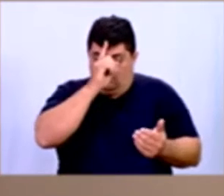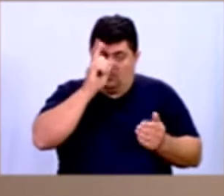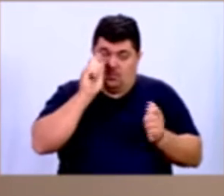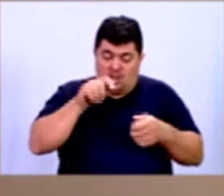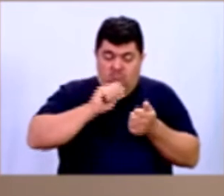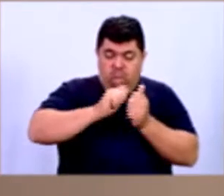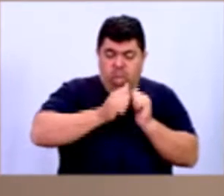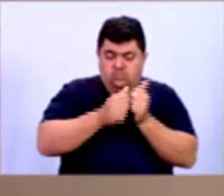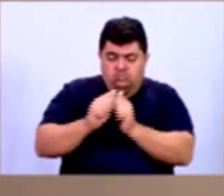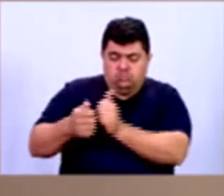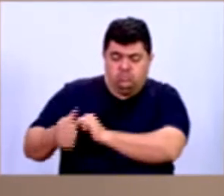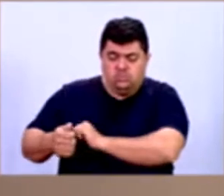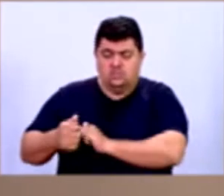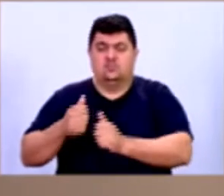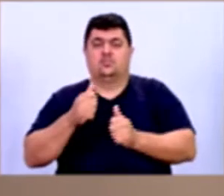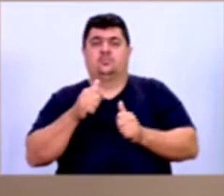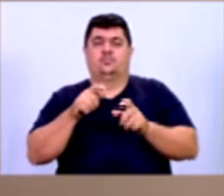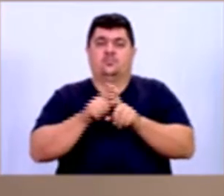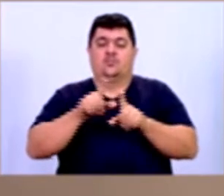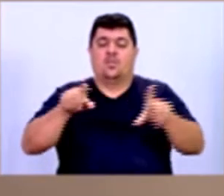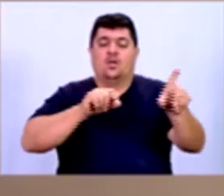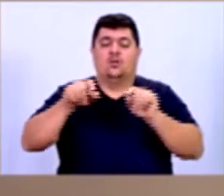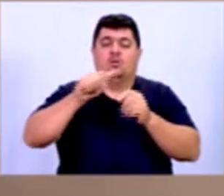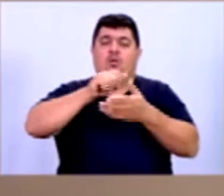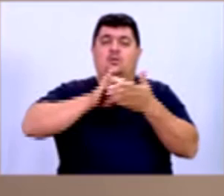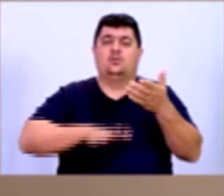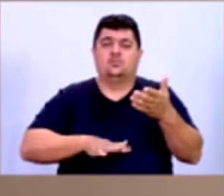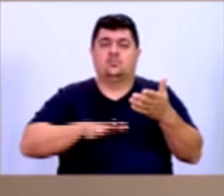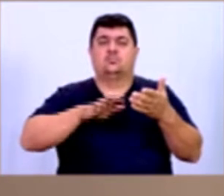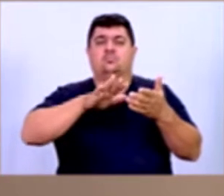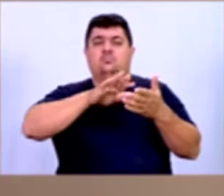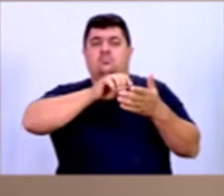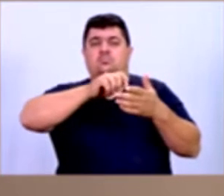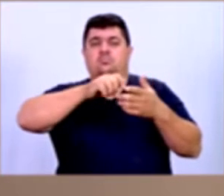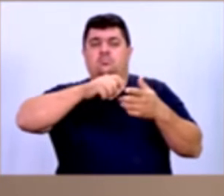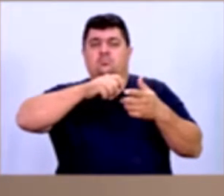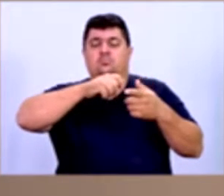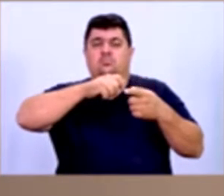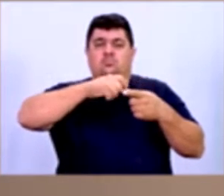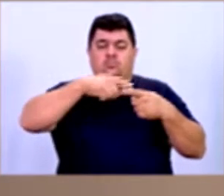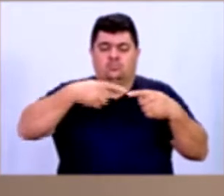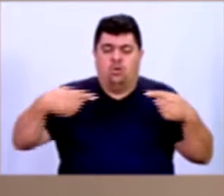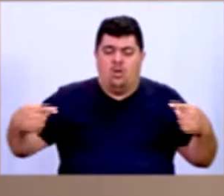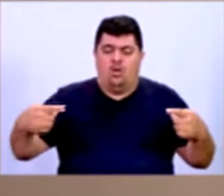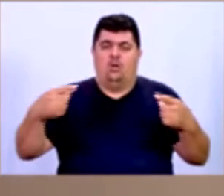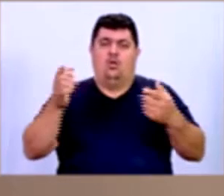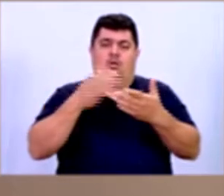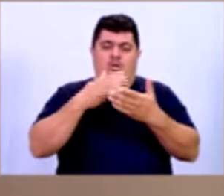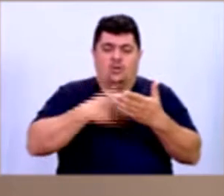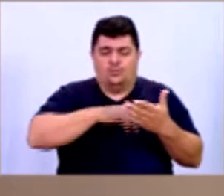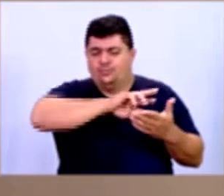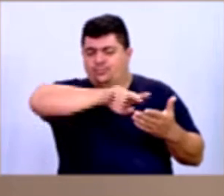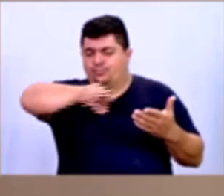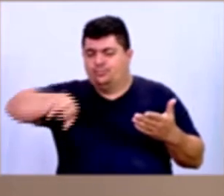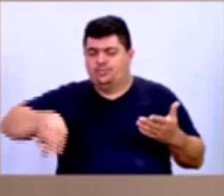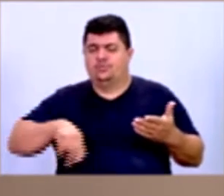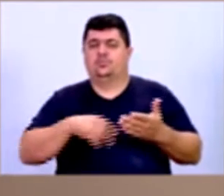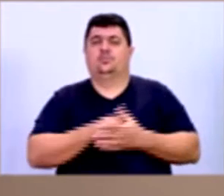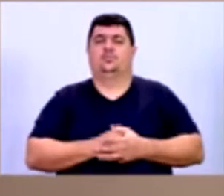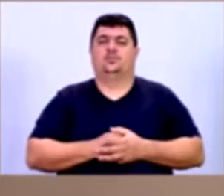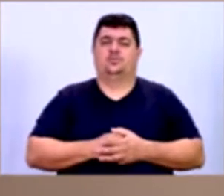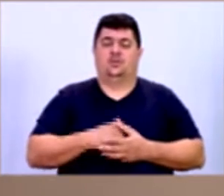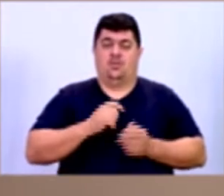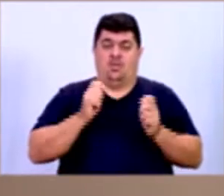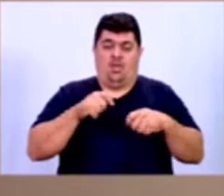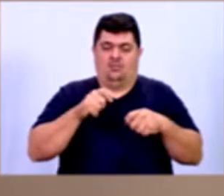submodalidades, nós vamos selecionar os materiais didáticos para as nossas aulas. Quando nós falamos de recursos didáticos, nós falamos de